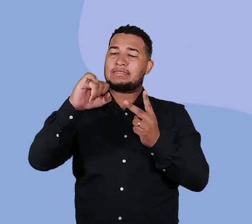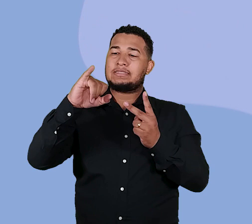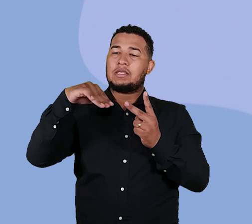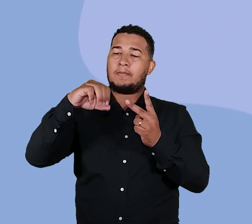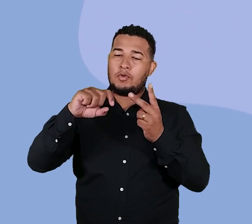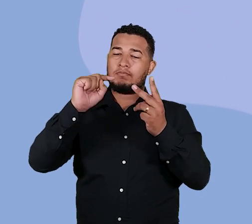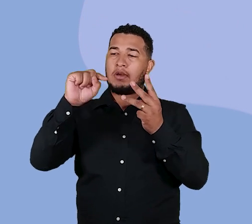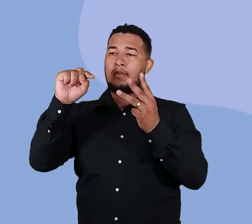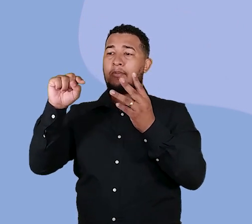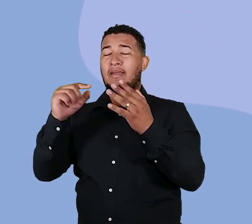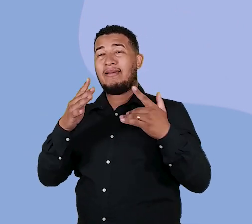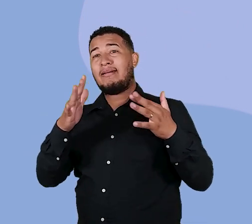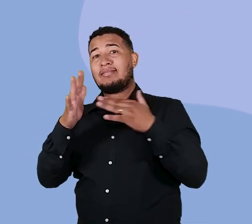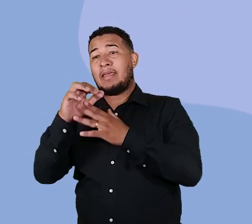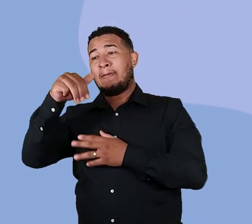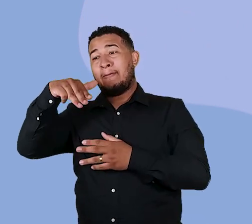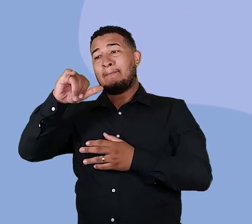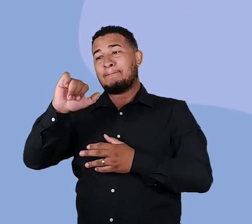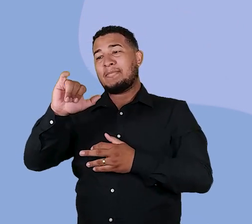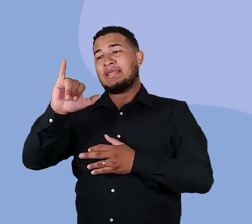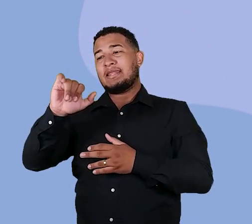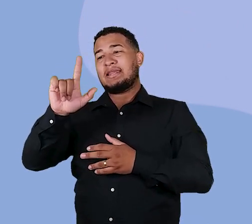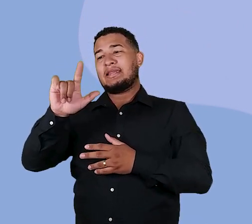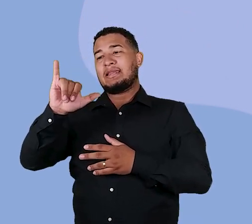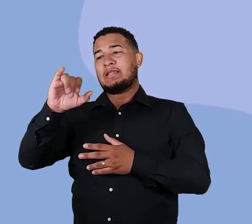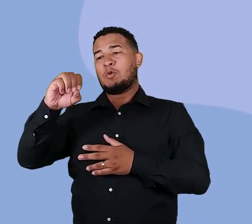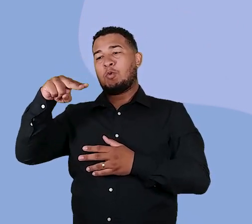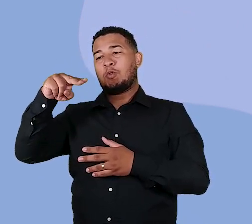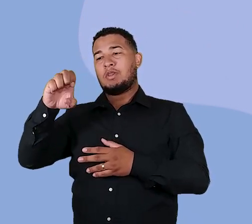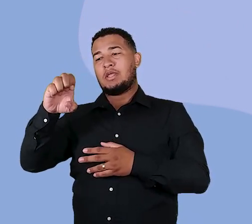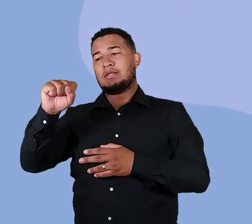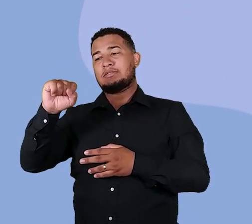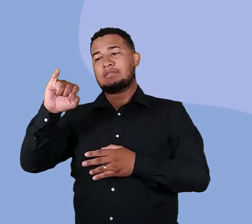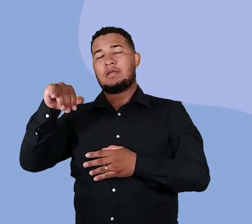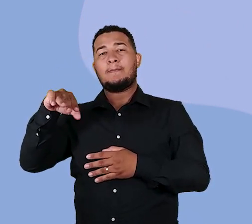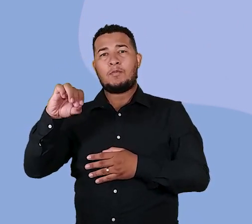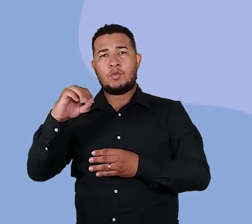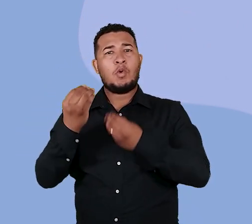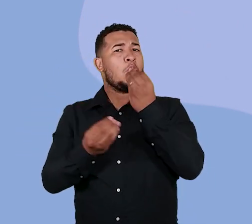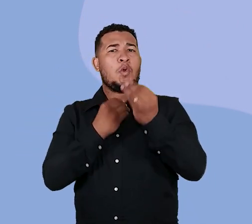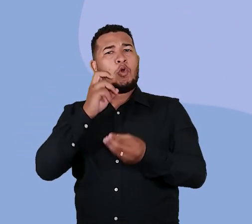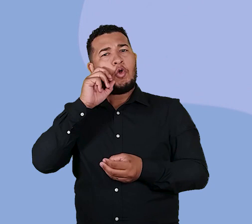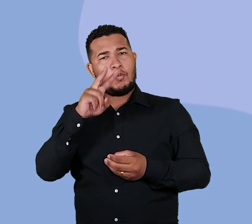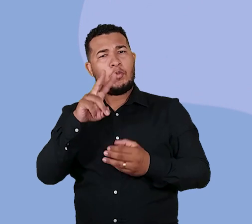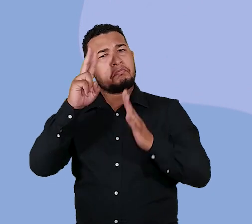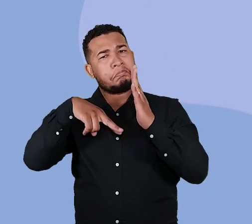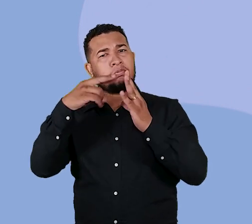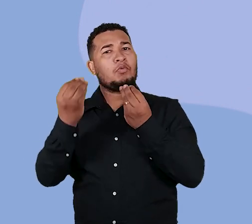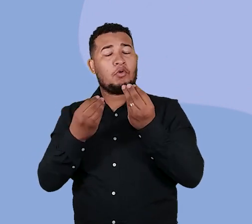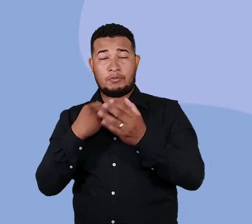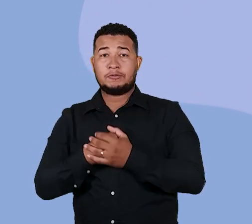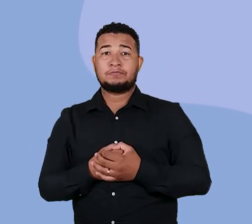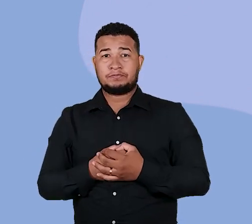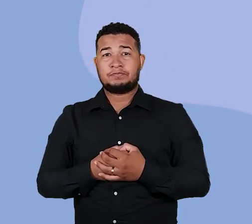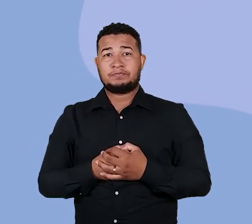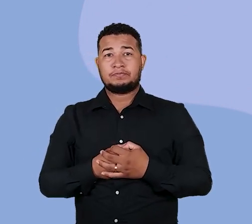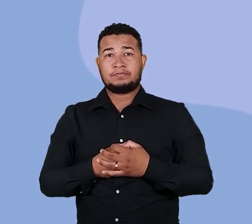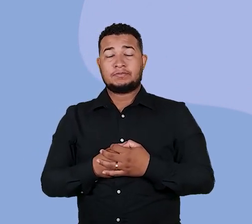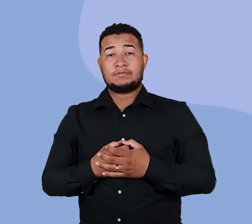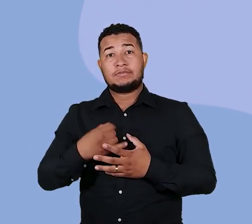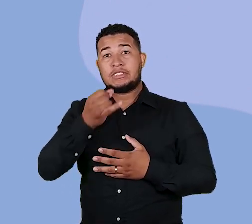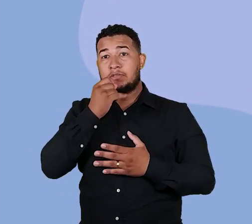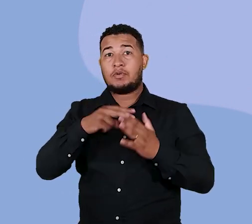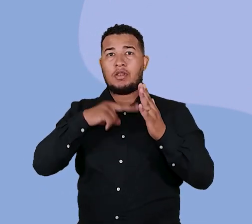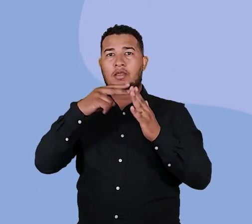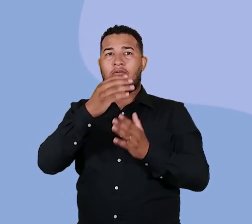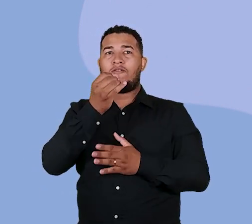e milionésimos. Você sabia disso? Como ler números decimais? Isso vai ajudar, hein? Se liga.